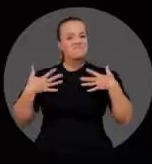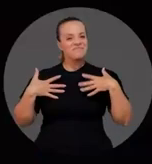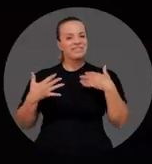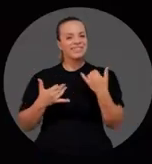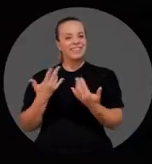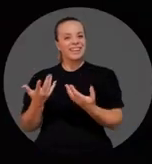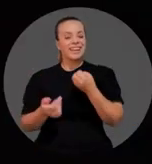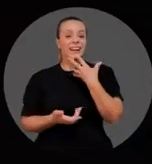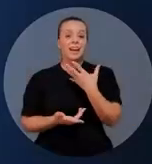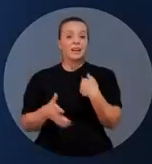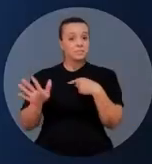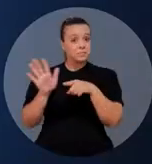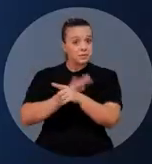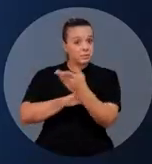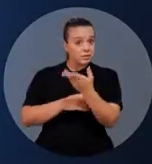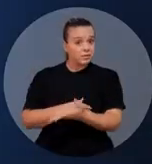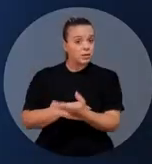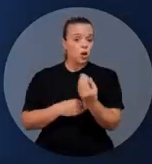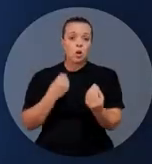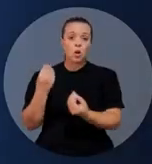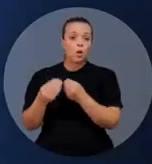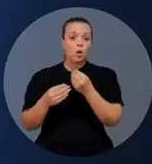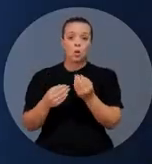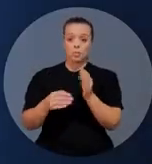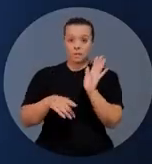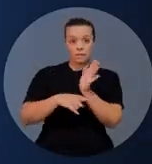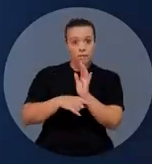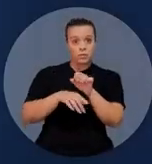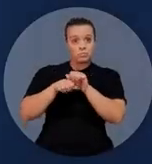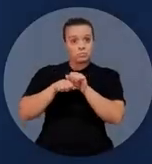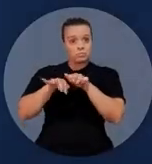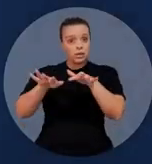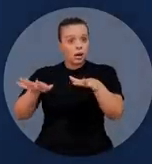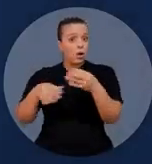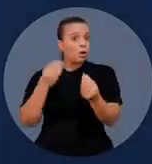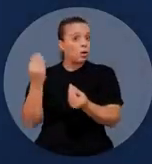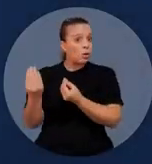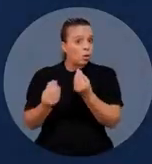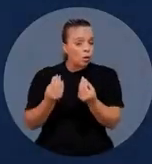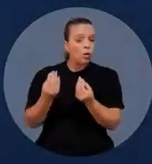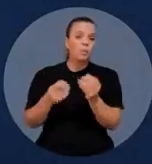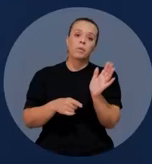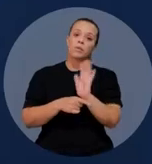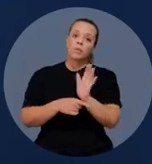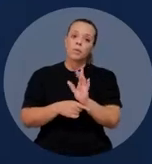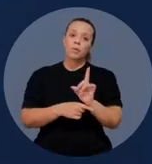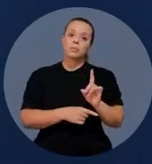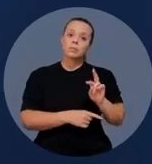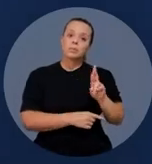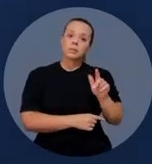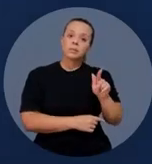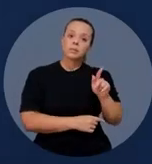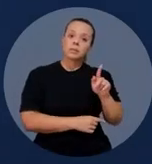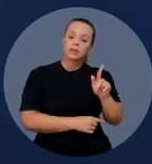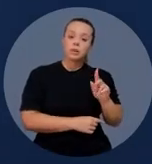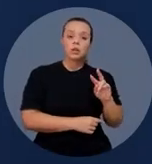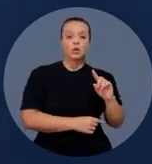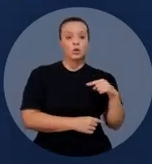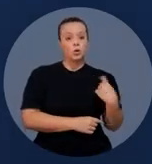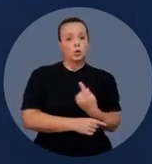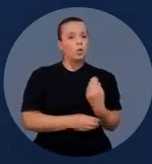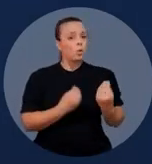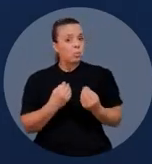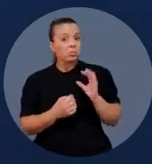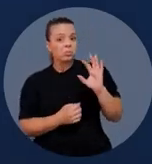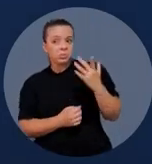momento, foi muito divertido. E eu queria perguntar para você sobre circulação. Como é que foi circular com o Drag Nostra? Se rolou, se